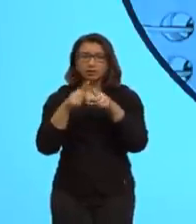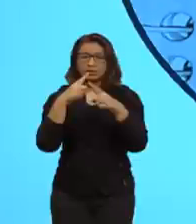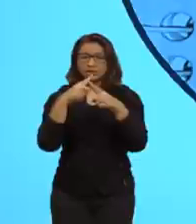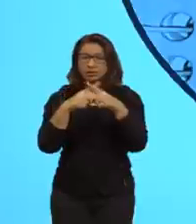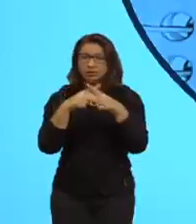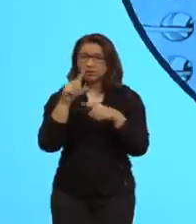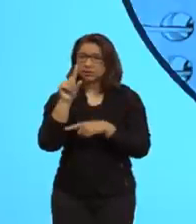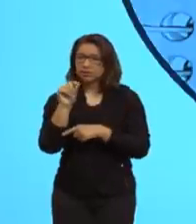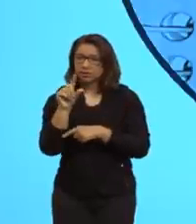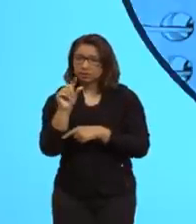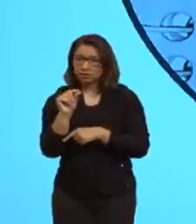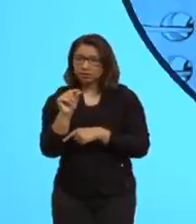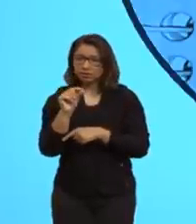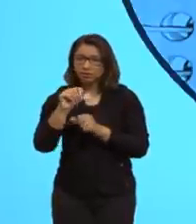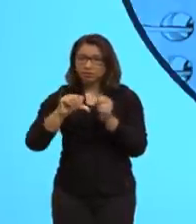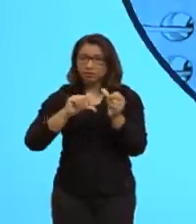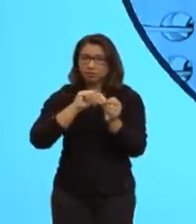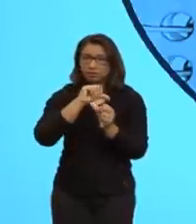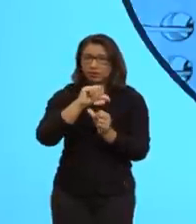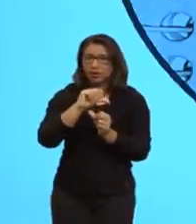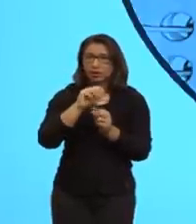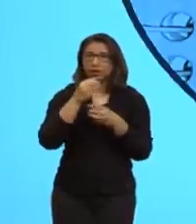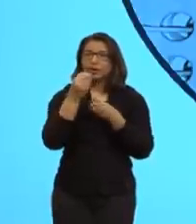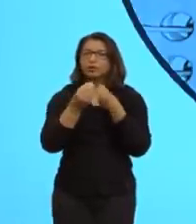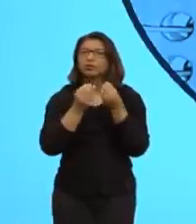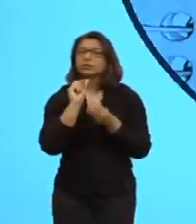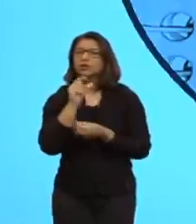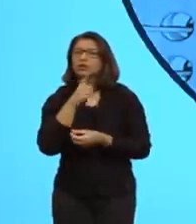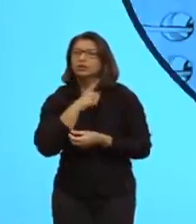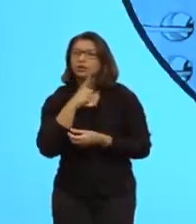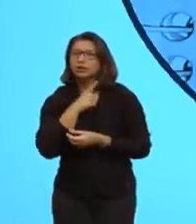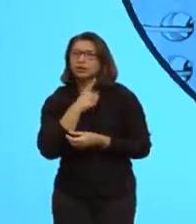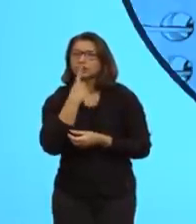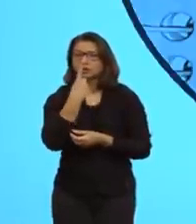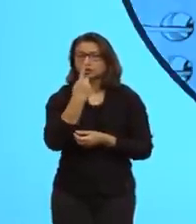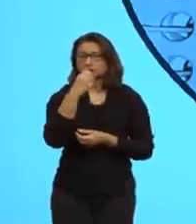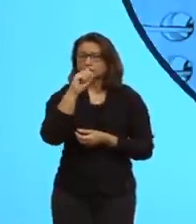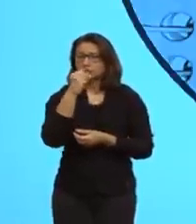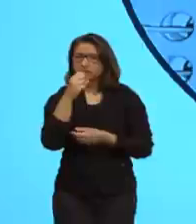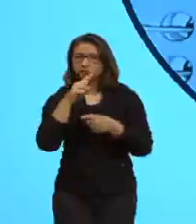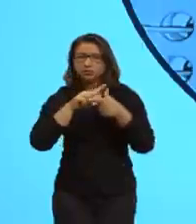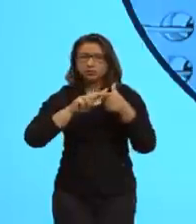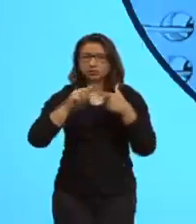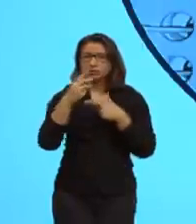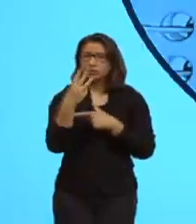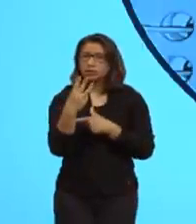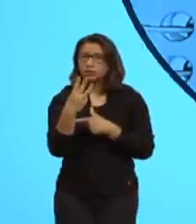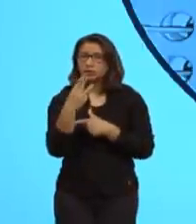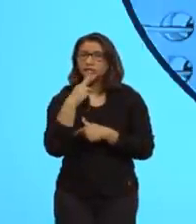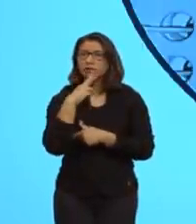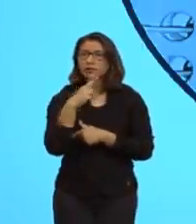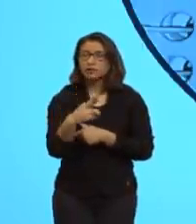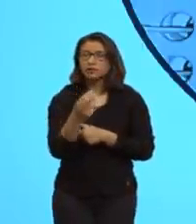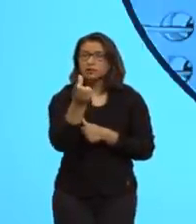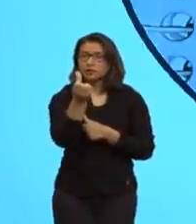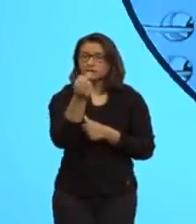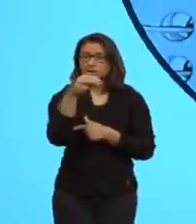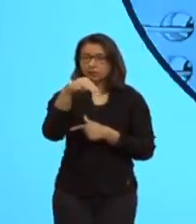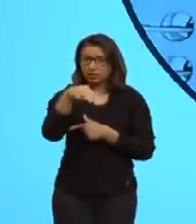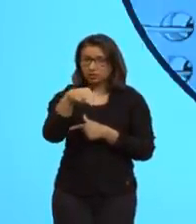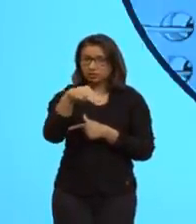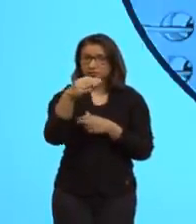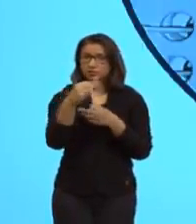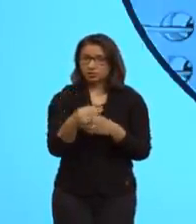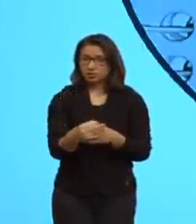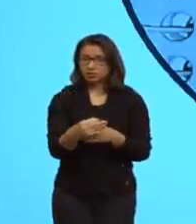aqui para o finalzinho do número. O que, que eu fiquei? 18 dividido por 3. 18 dividido por 3, 6 metros.